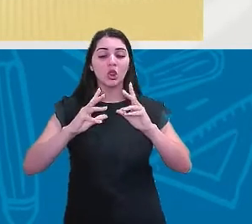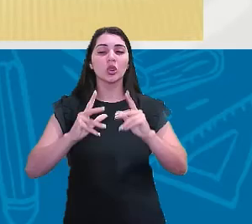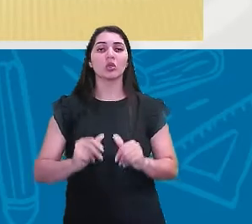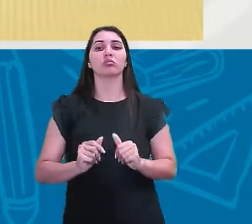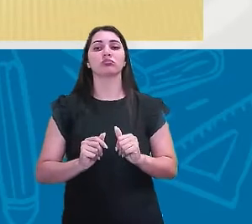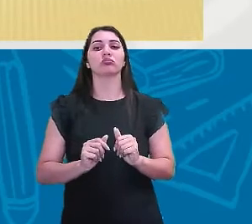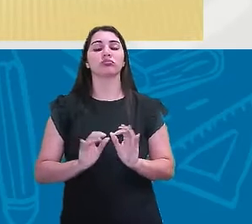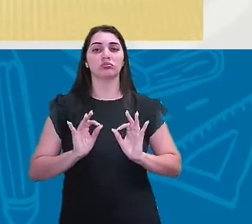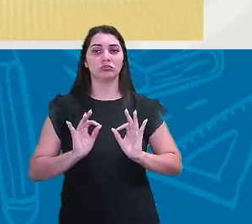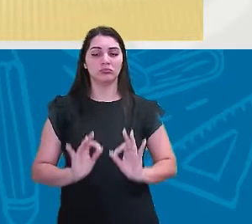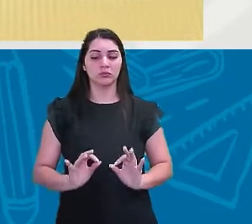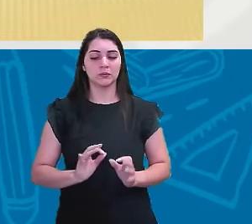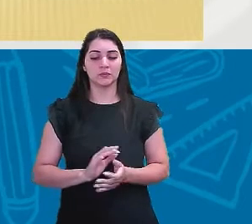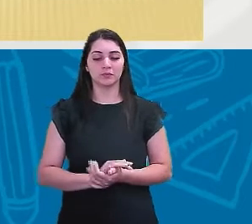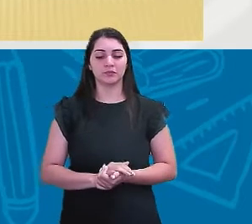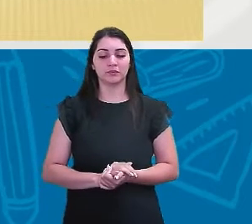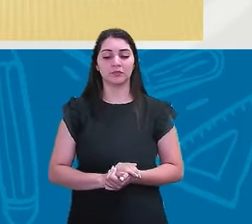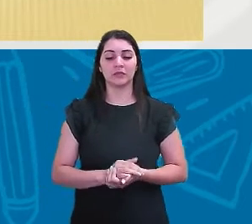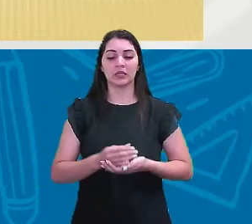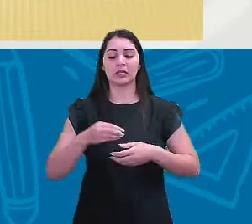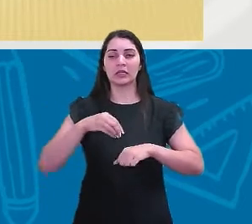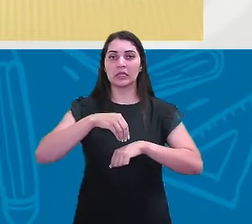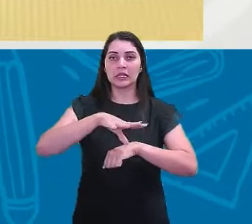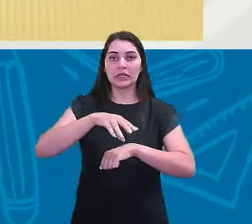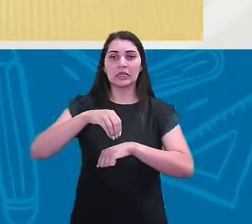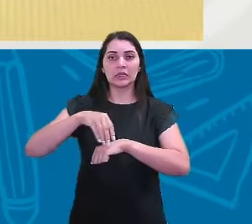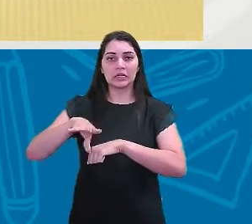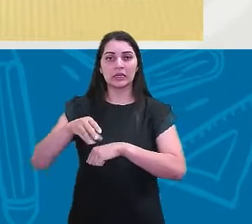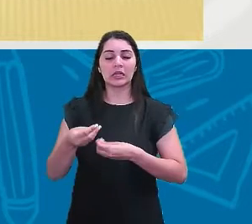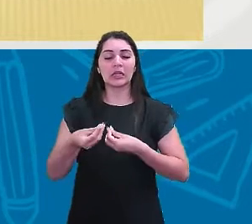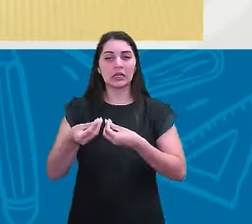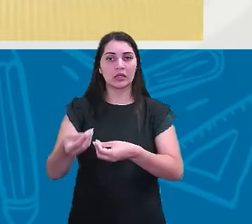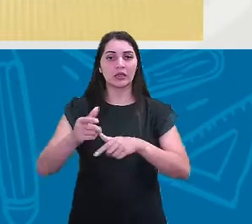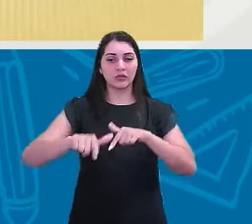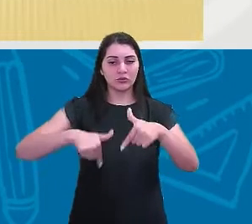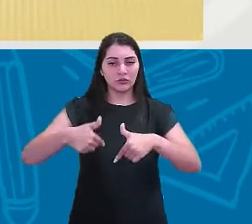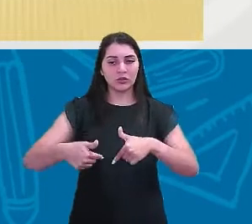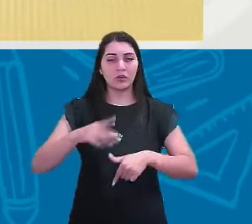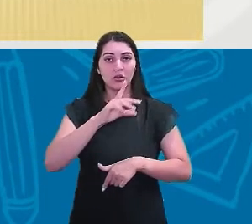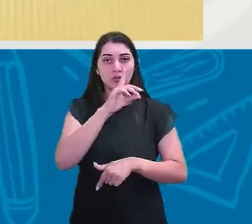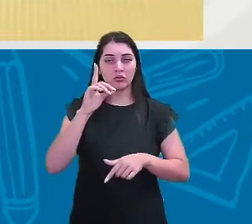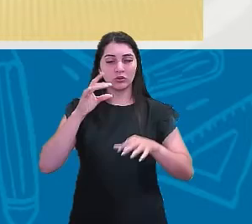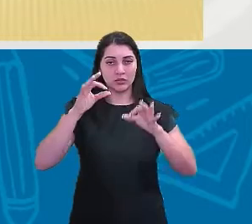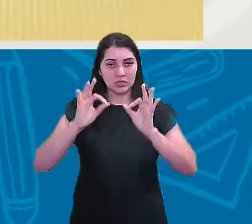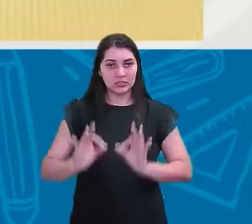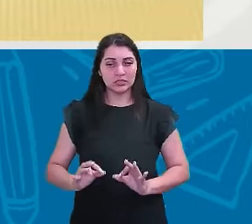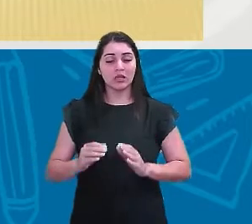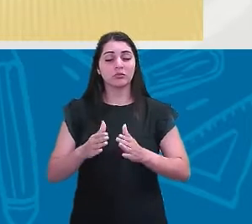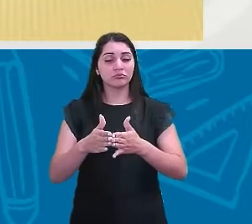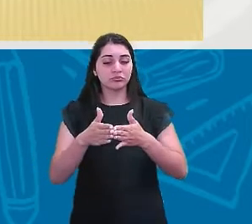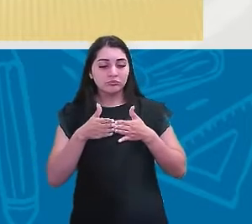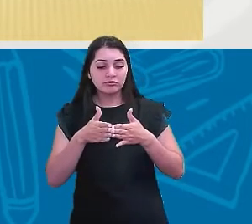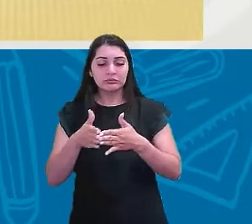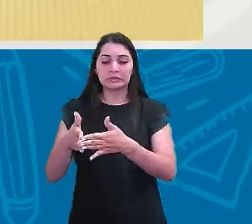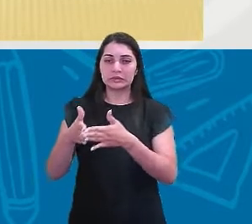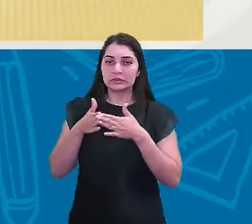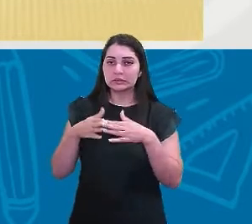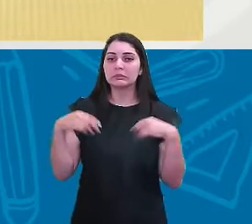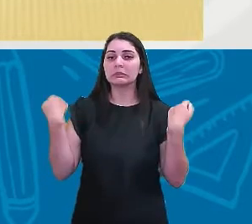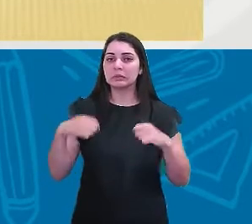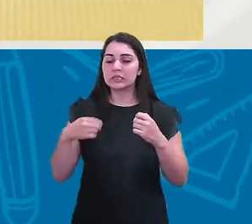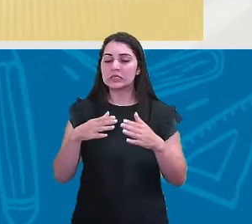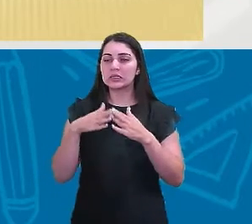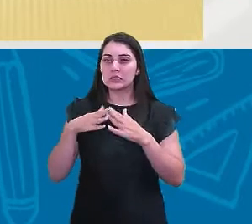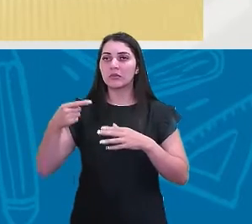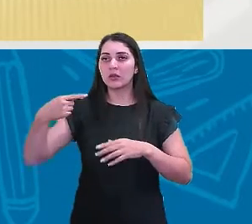respeitados, tá certo? Entregar os trabalhos na data certa, pedir licença para ir ao